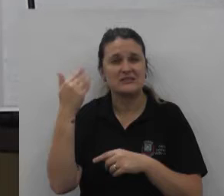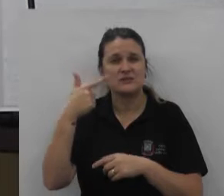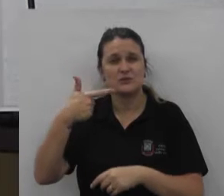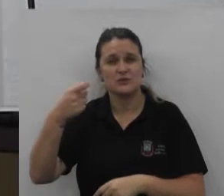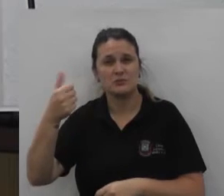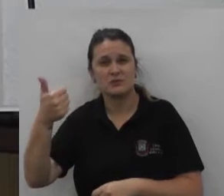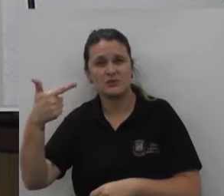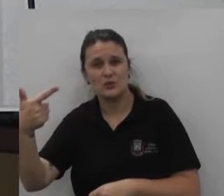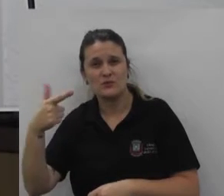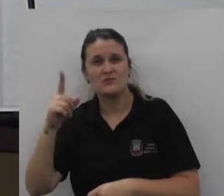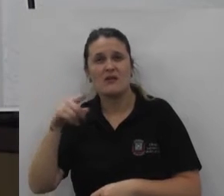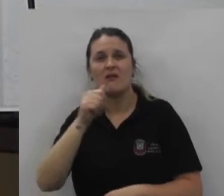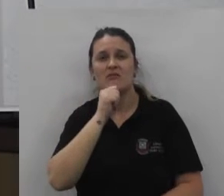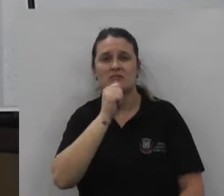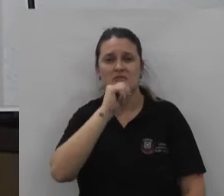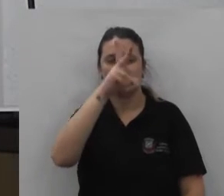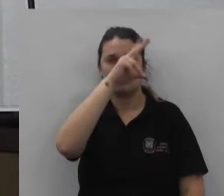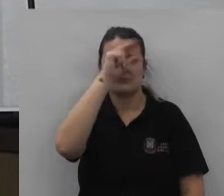em 2012.